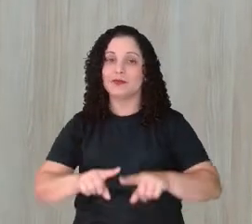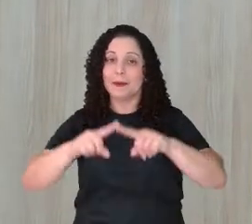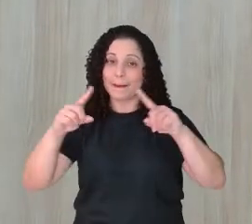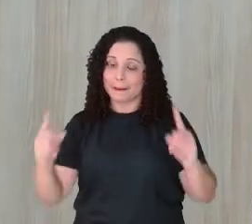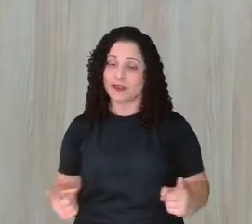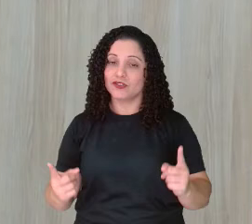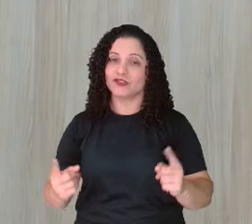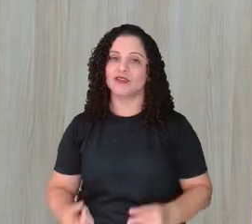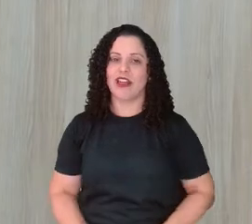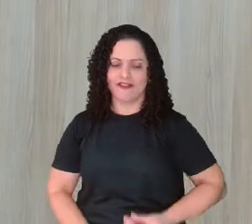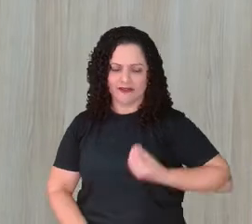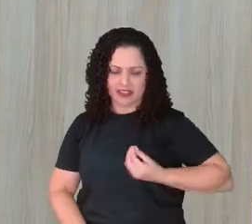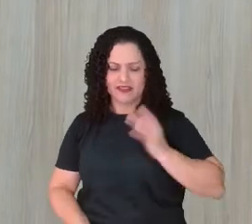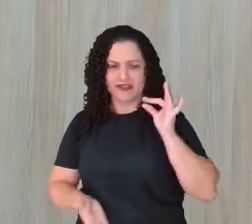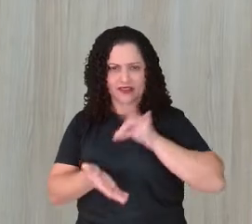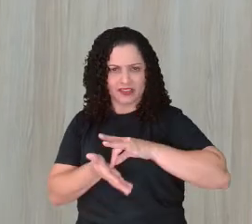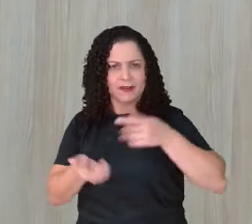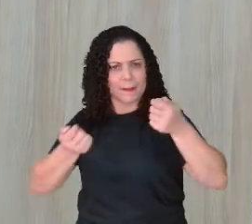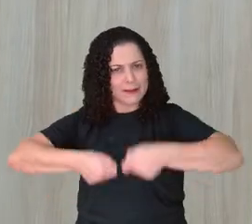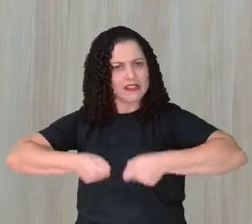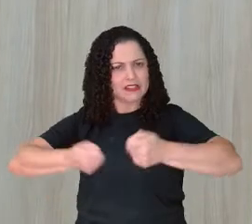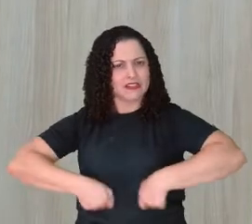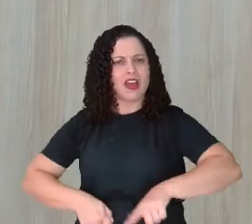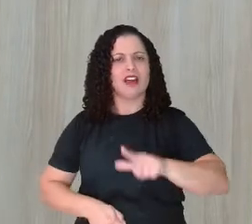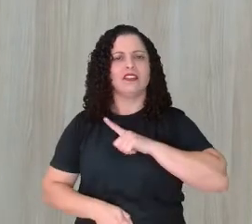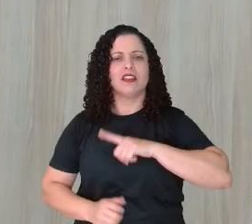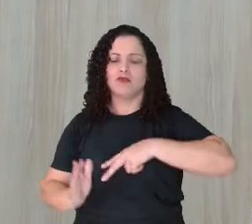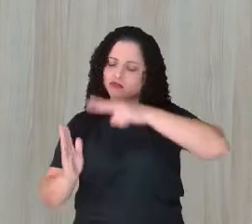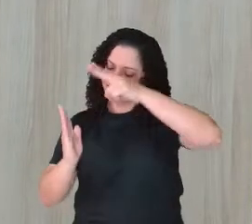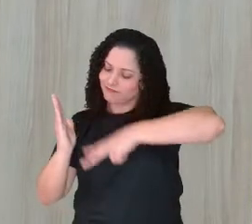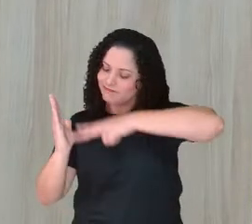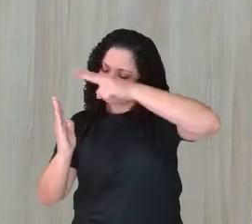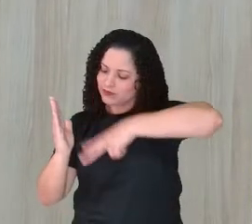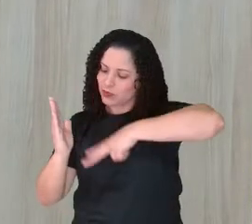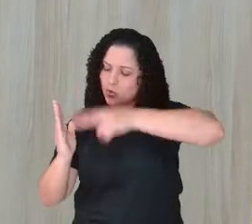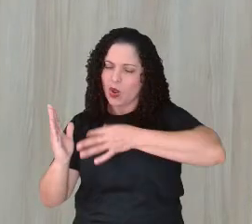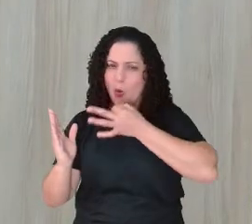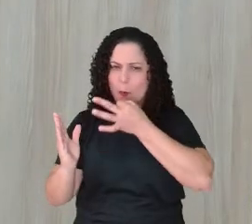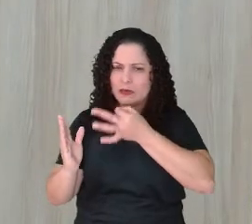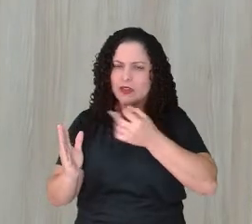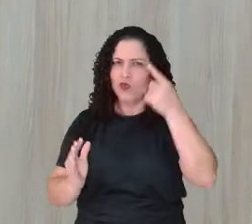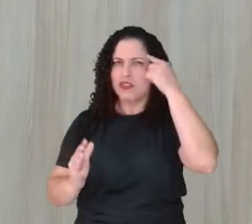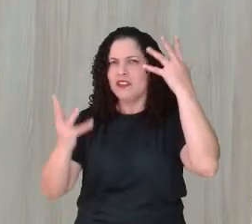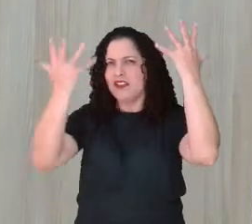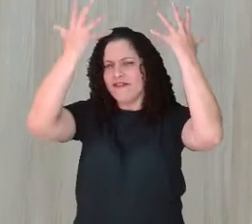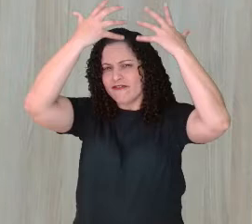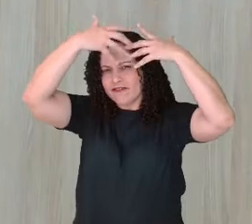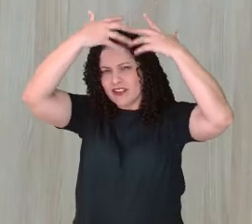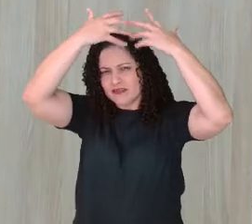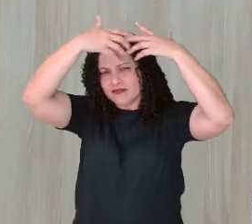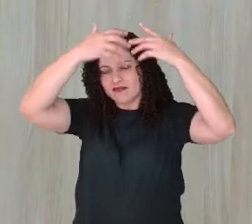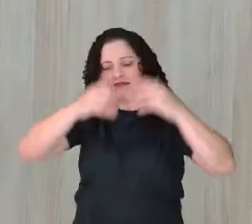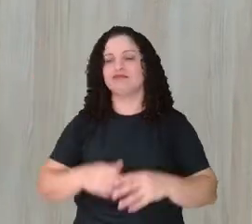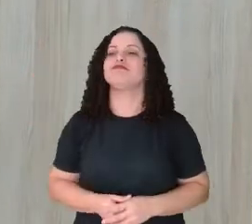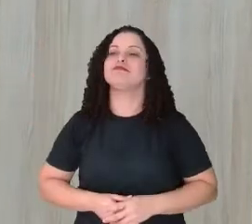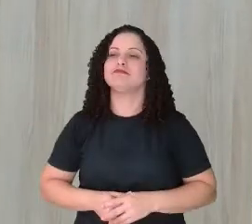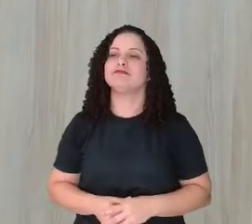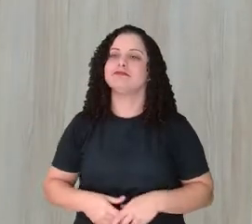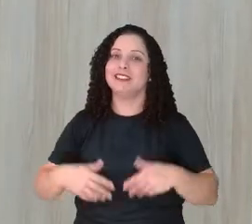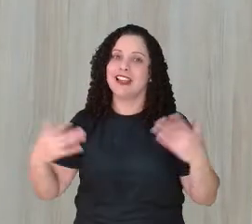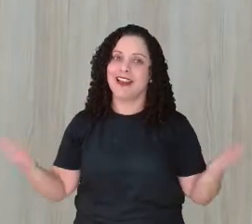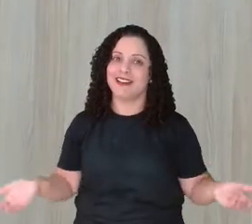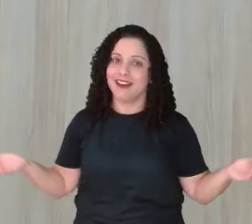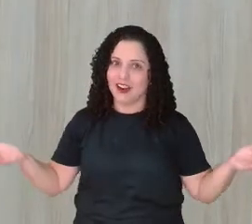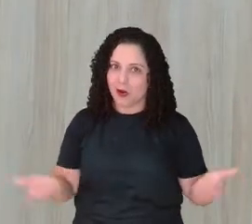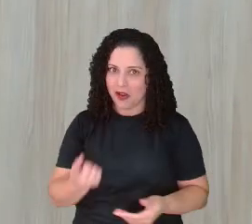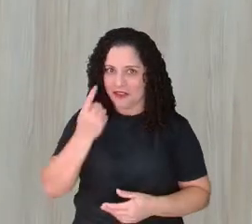Mas, na vida em si, você precisa se tornar um leitor crítico e reflexivo. E aí, por isso que eu trouxe